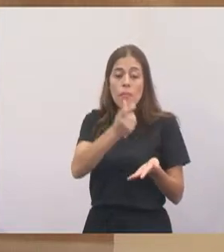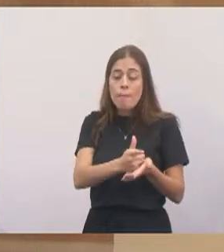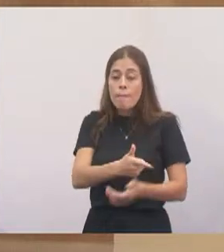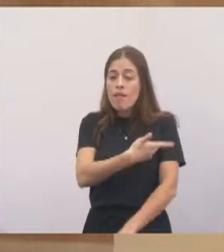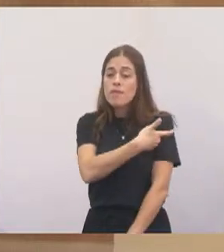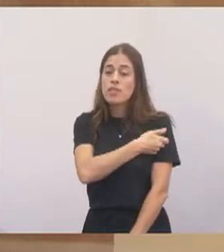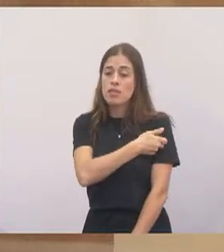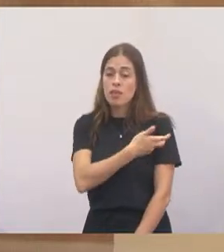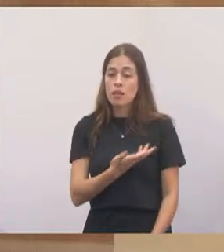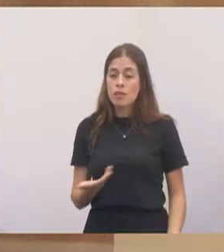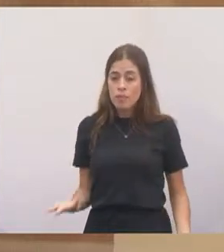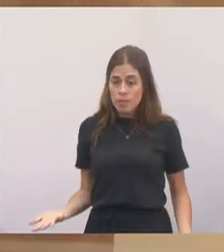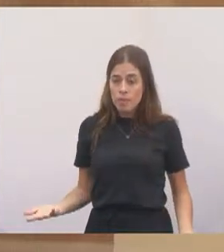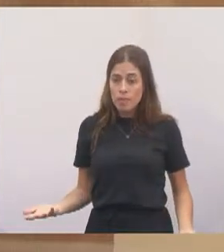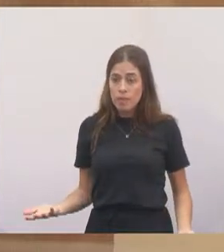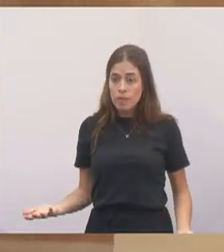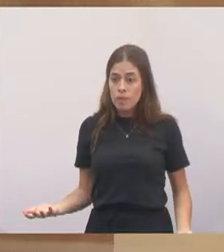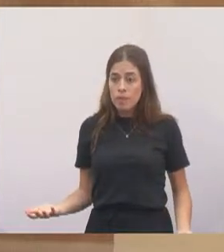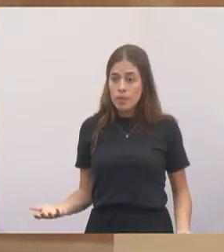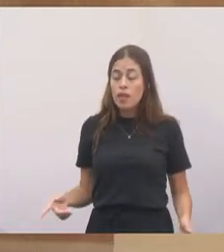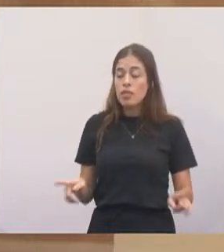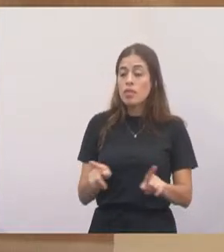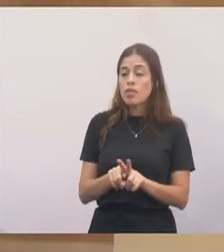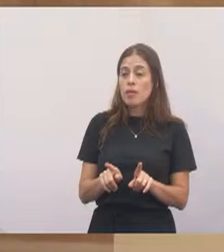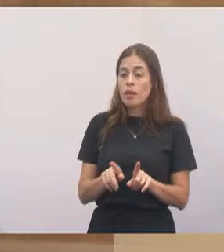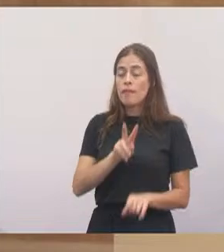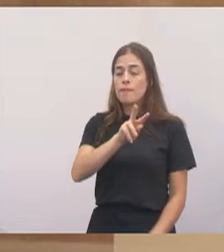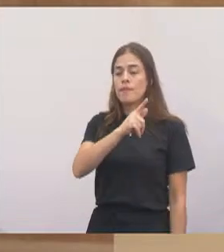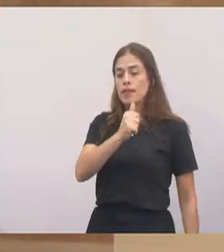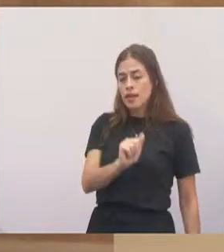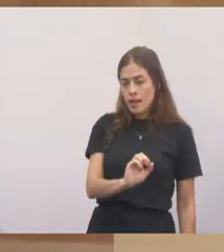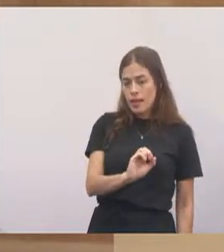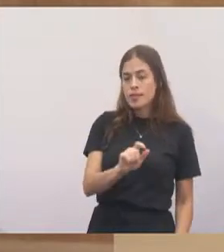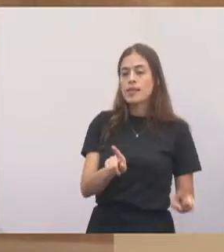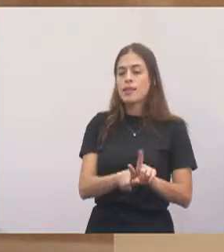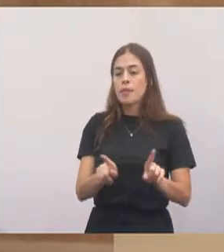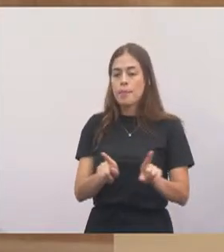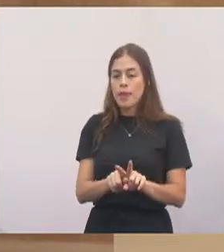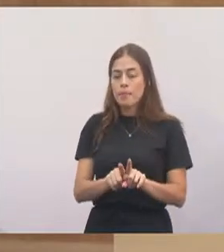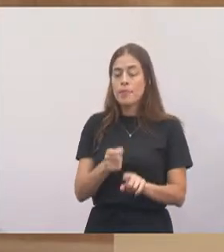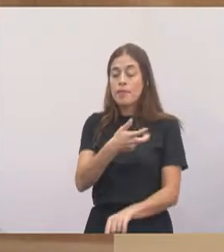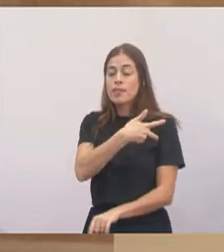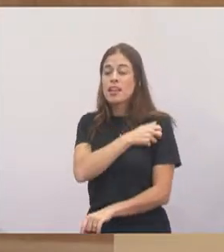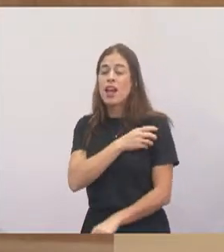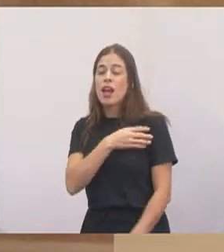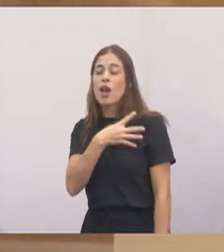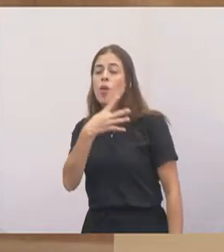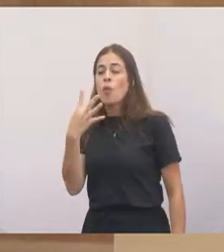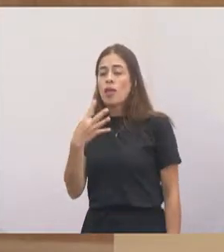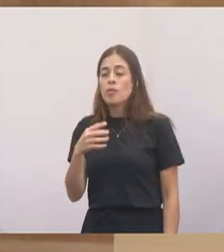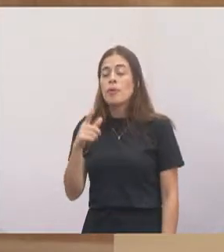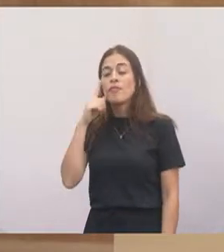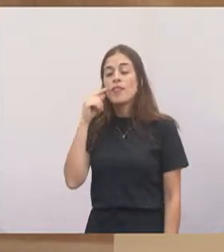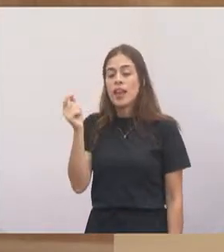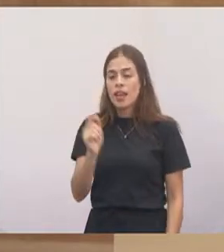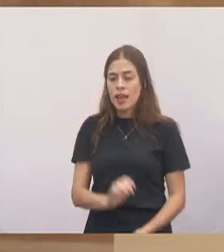tá? Vacina V10 e a quádrupla felina. Não é o executivo que manda, não é a Secretaria do Meio